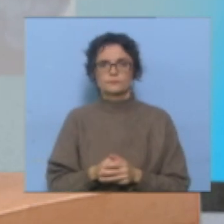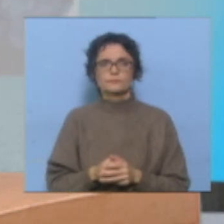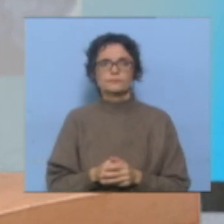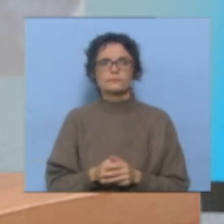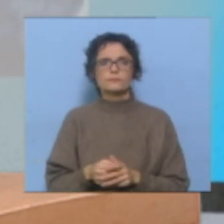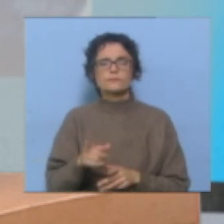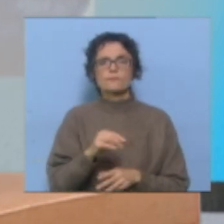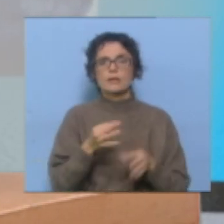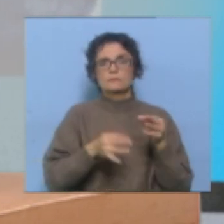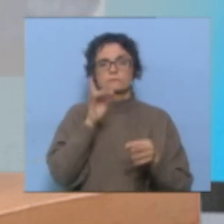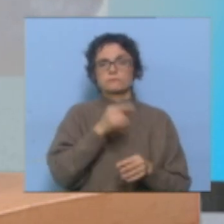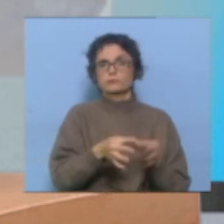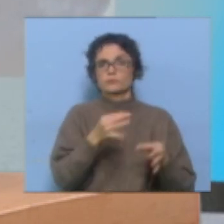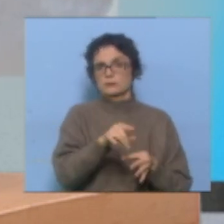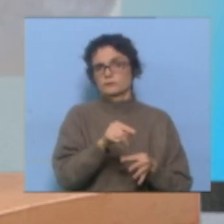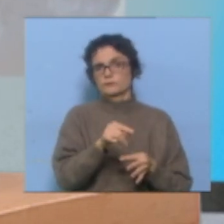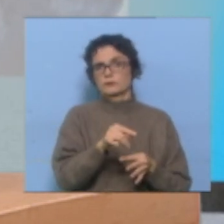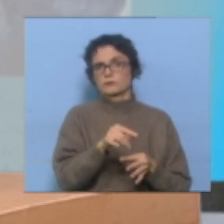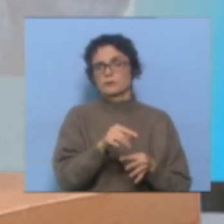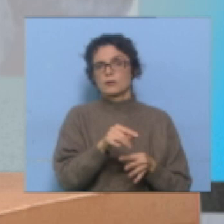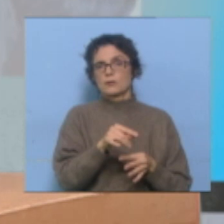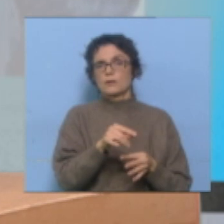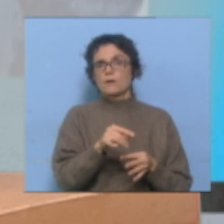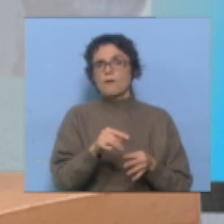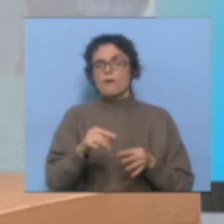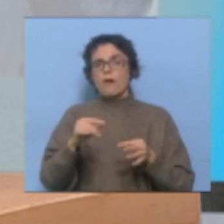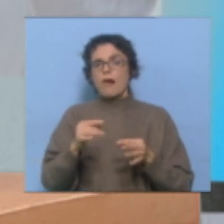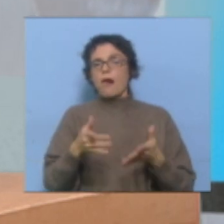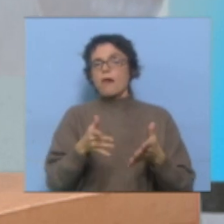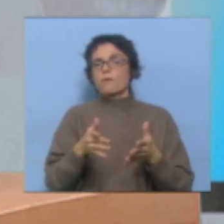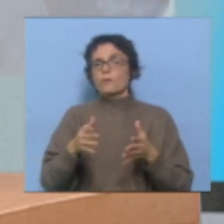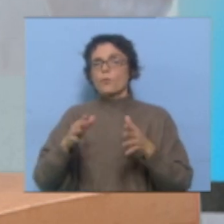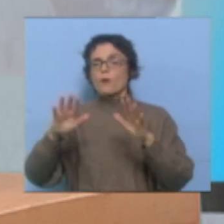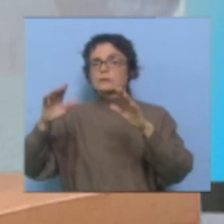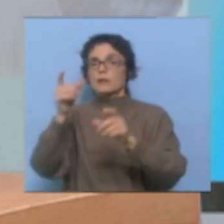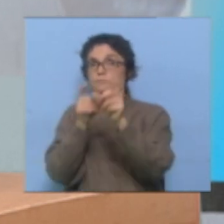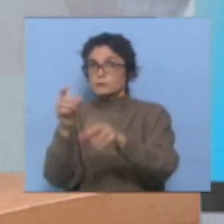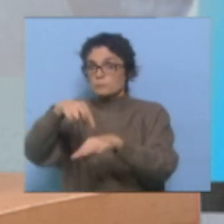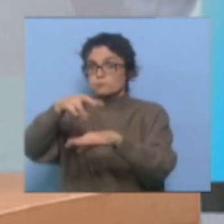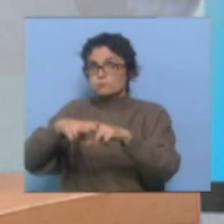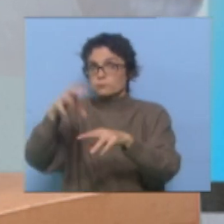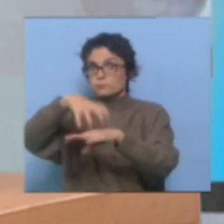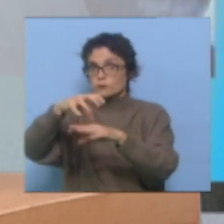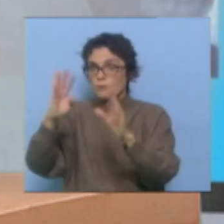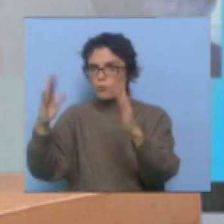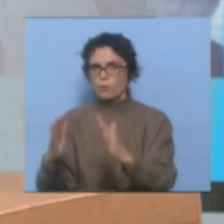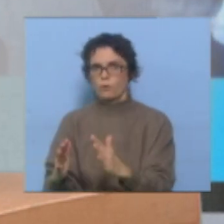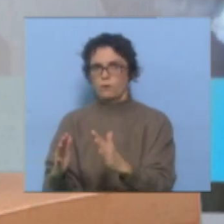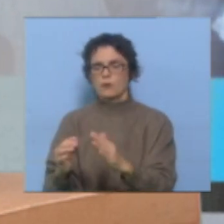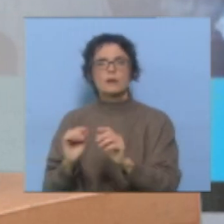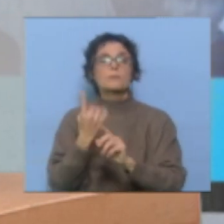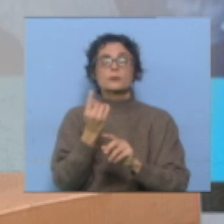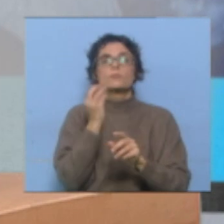de coisas que fez diminuir o número de pessoas nas prisões. Sobretudo com 2 coisas. Primeiro, a questão da alternativa das penas,